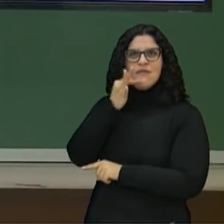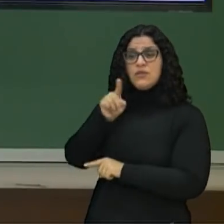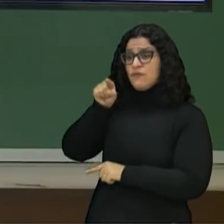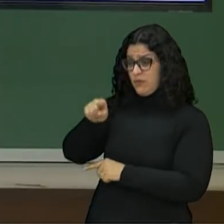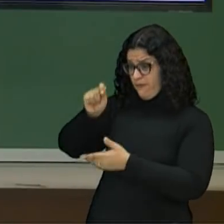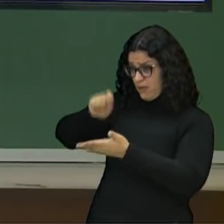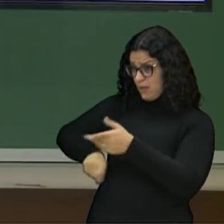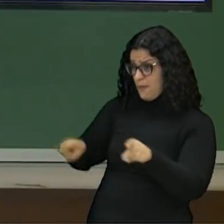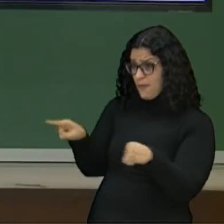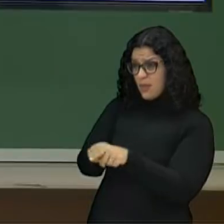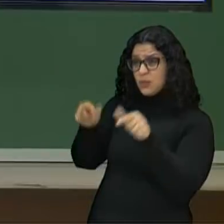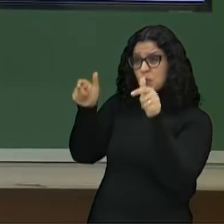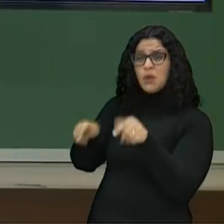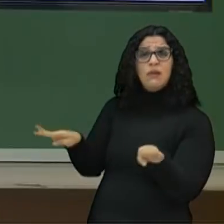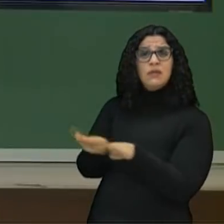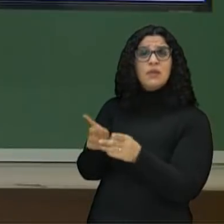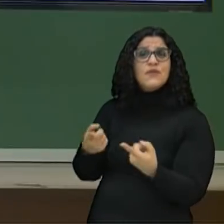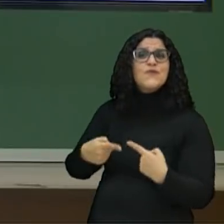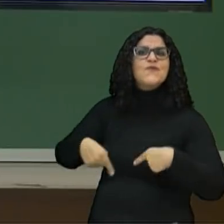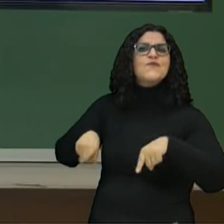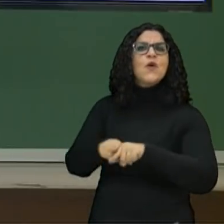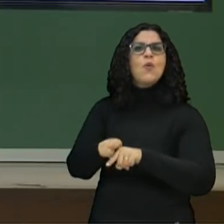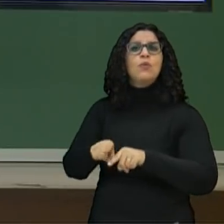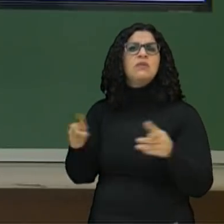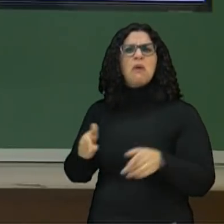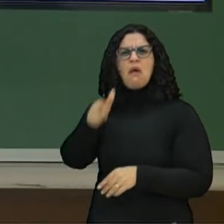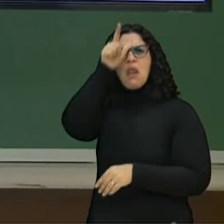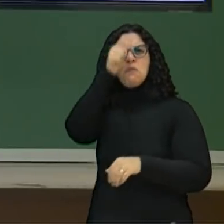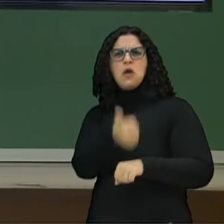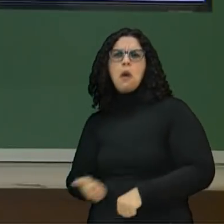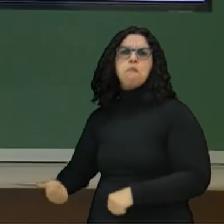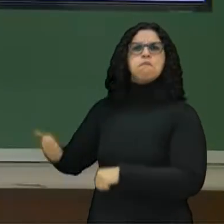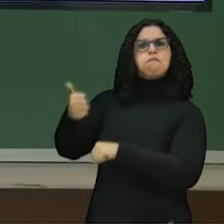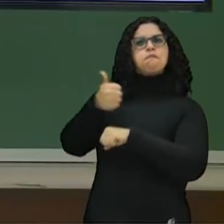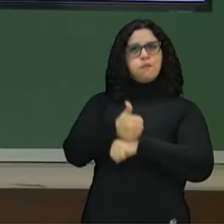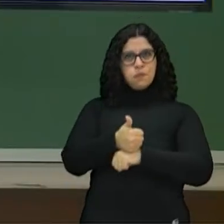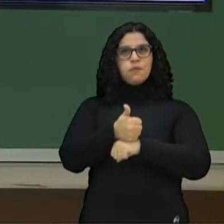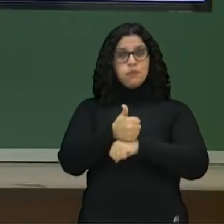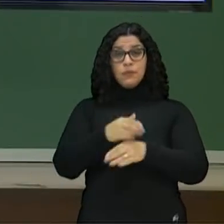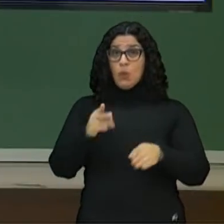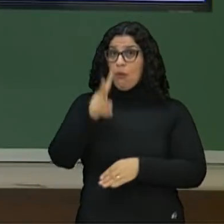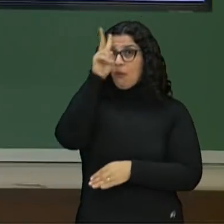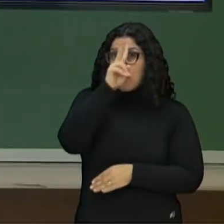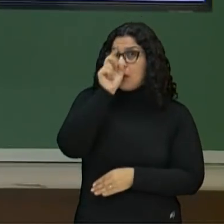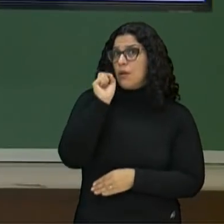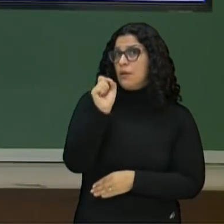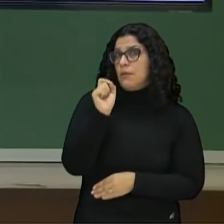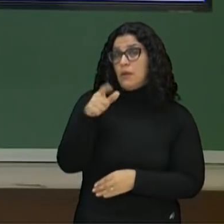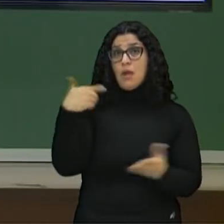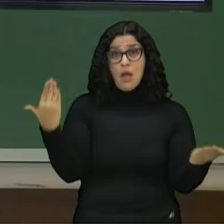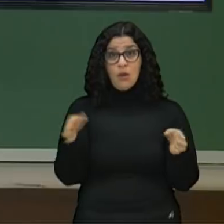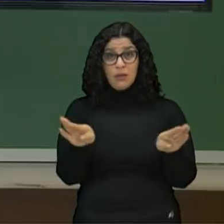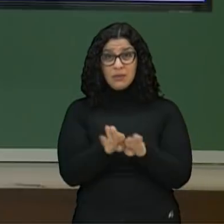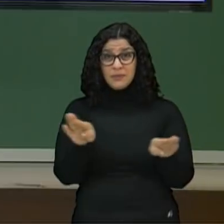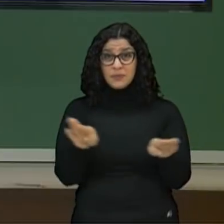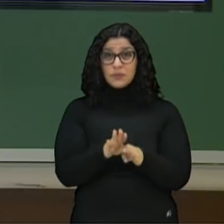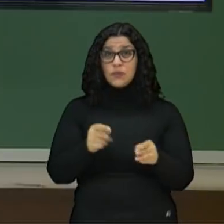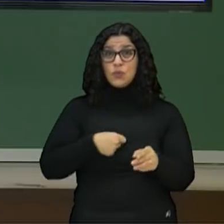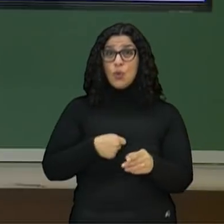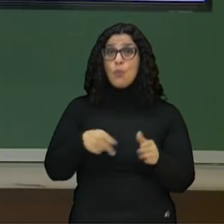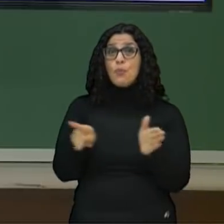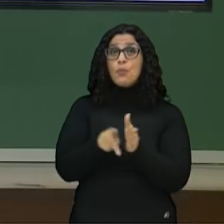vingança completa. A volta por cima da Alemanha. Então, lembre-se que um